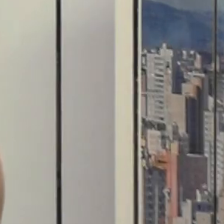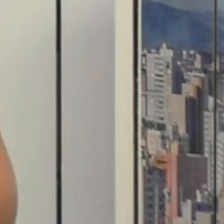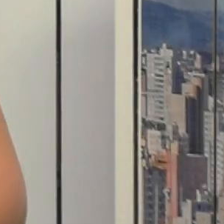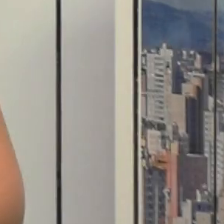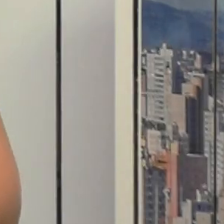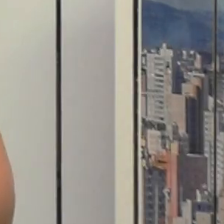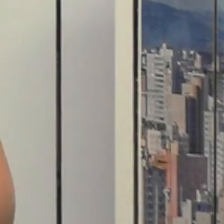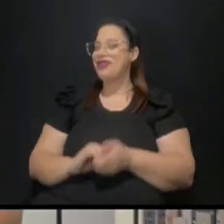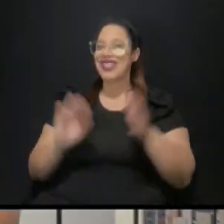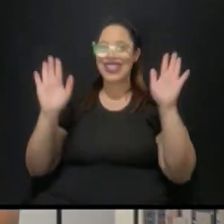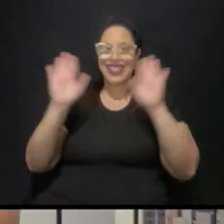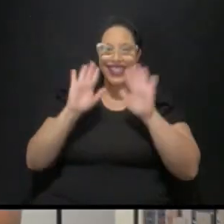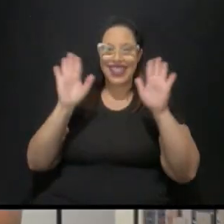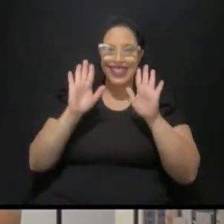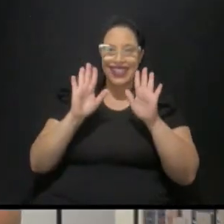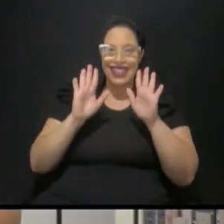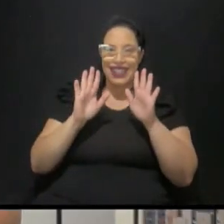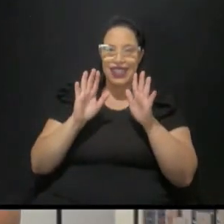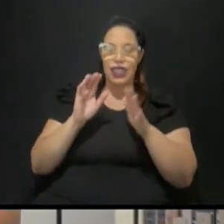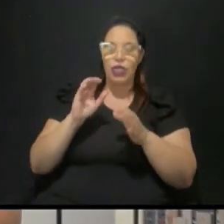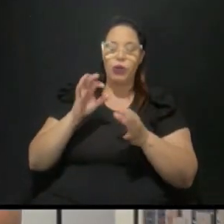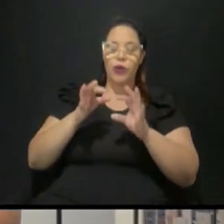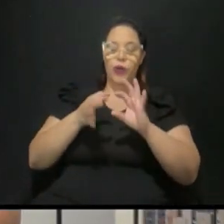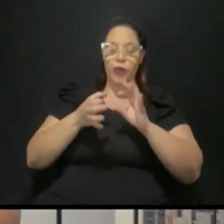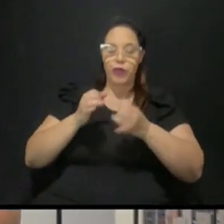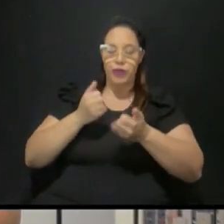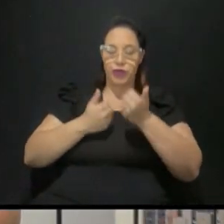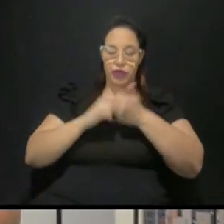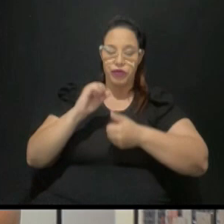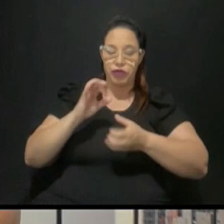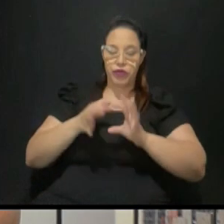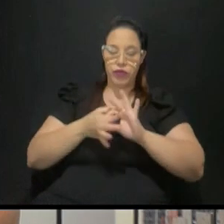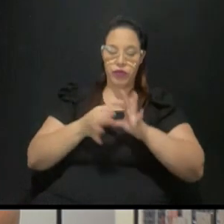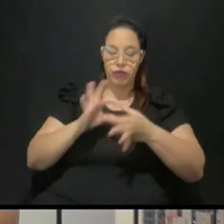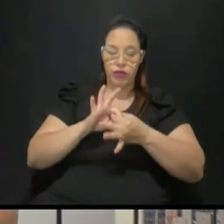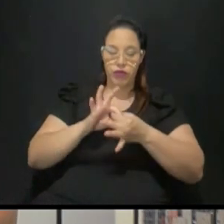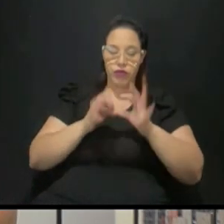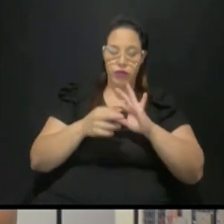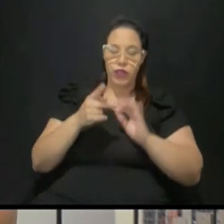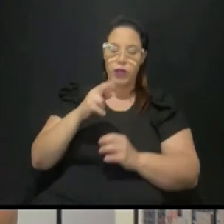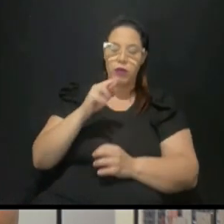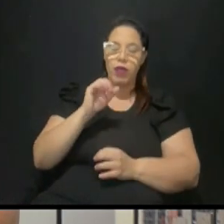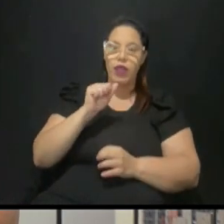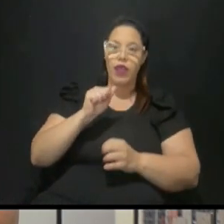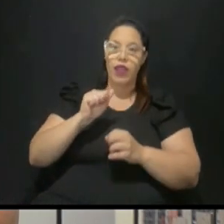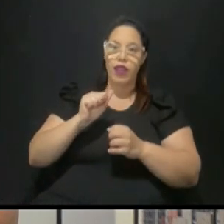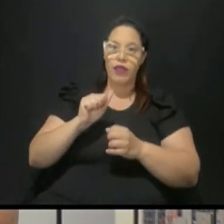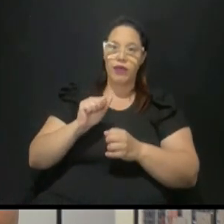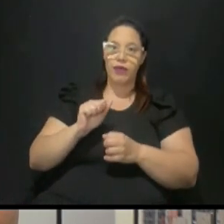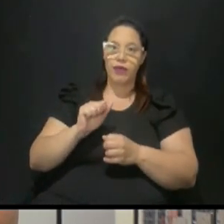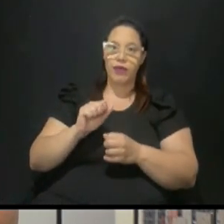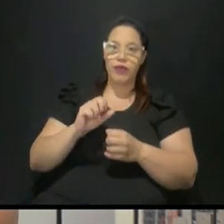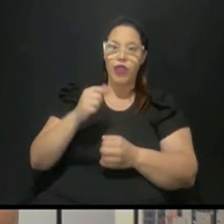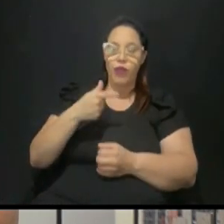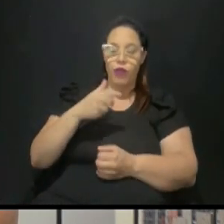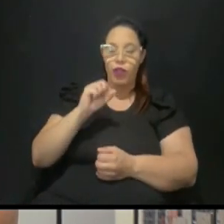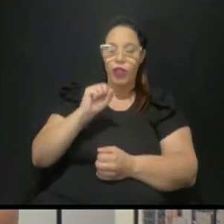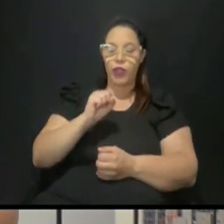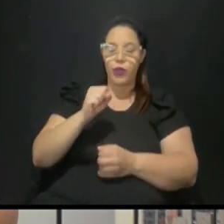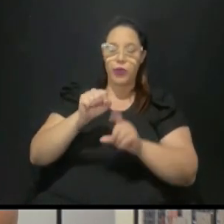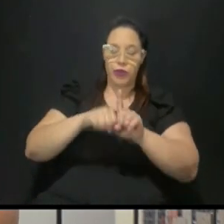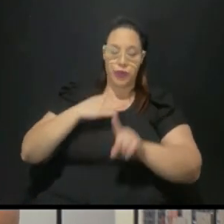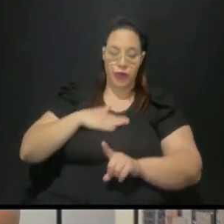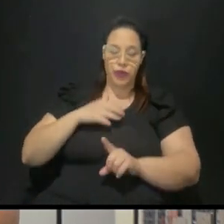Olá! Os Jogos Paralímpicos começam no dia 28 de agosto e vão até o dia 8 de setembro na capital